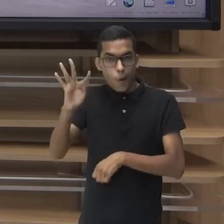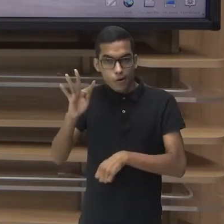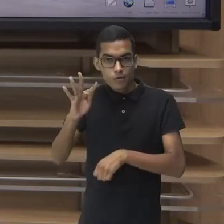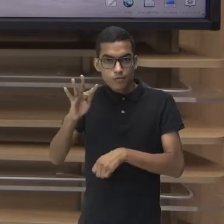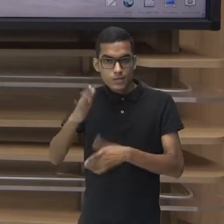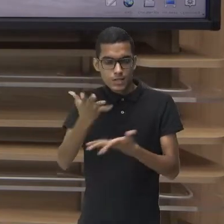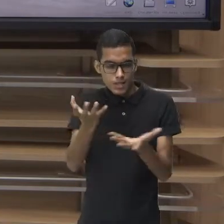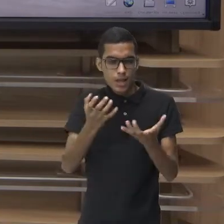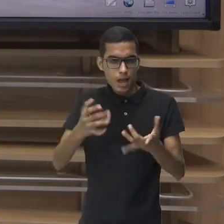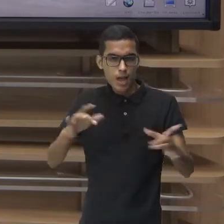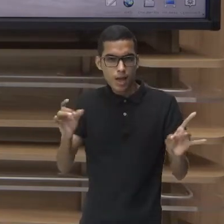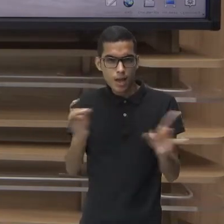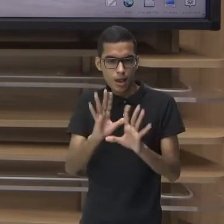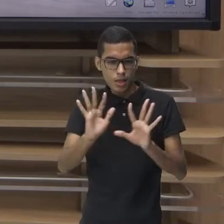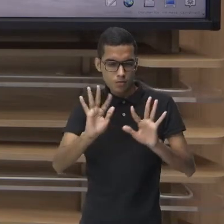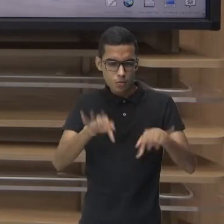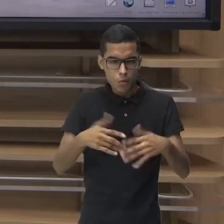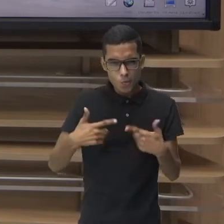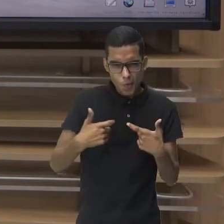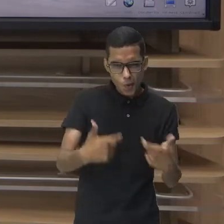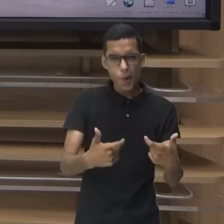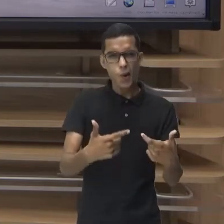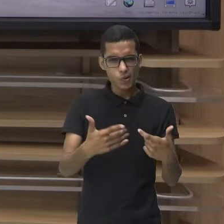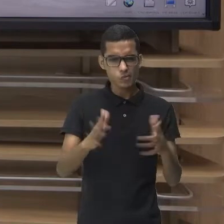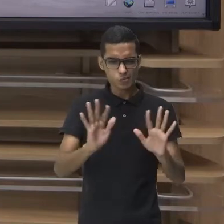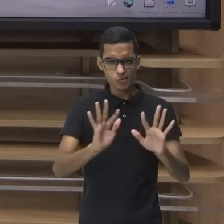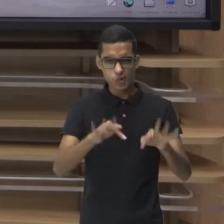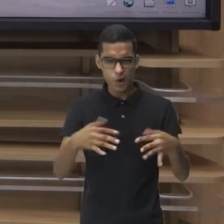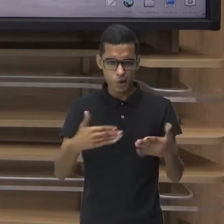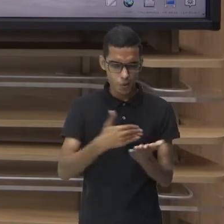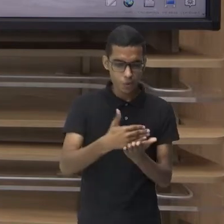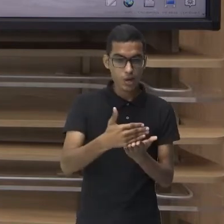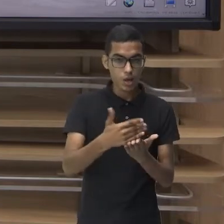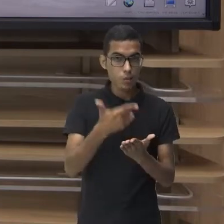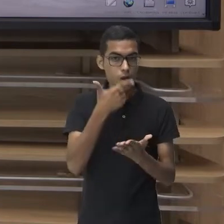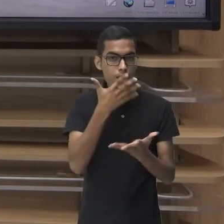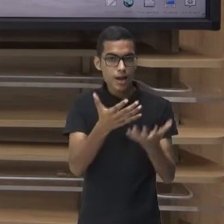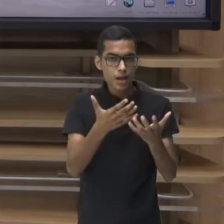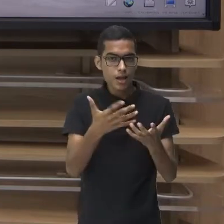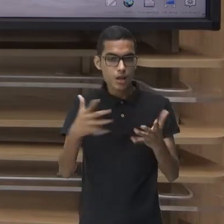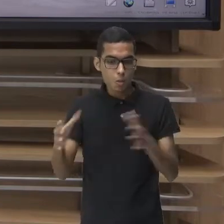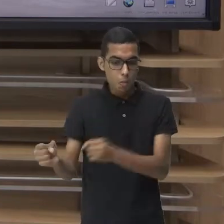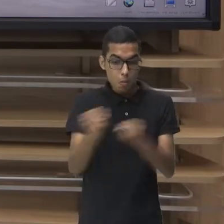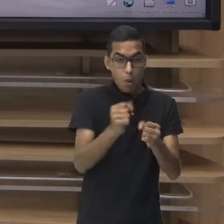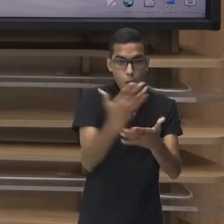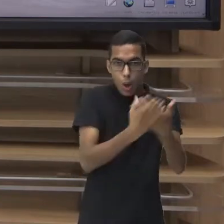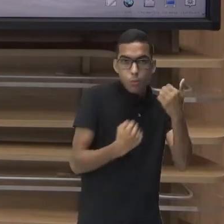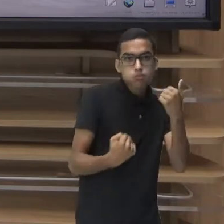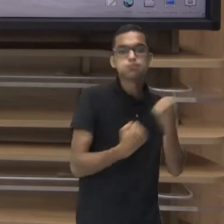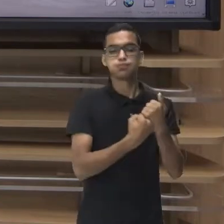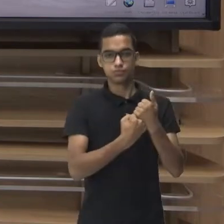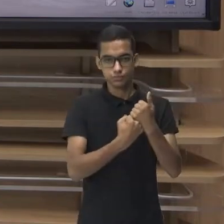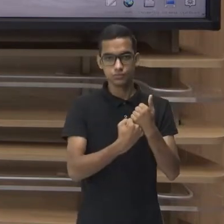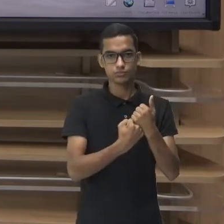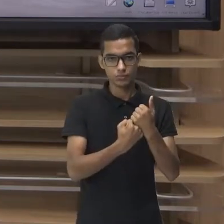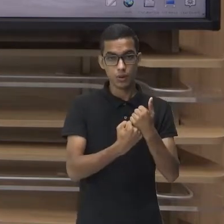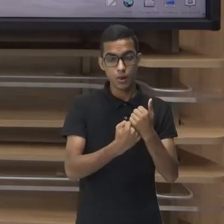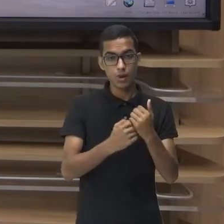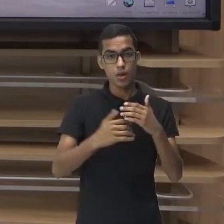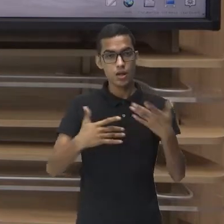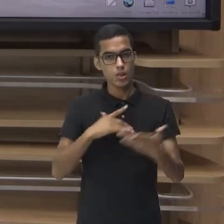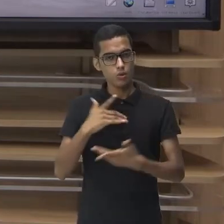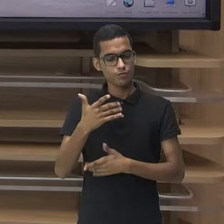o começo ali da Revolução Francesa, tentar botar os revolucionários para fora da França, conter essa revolução